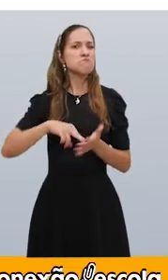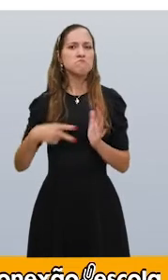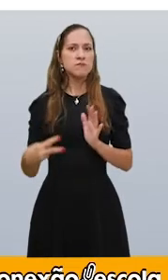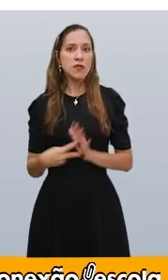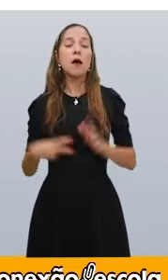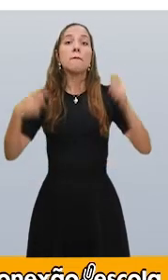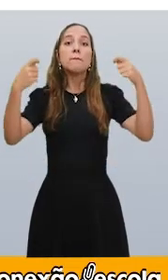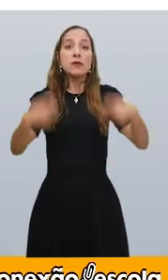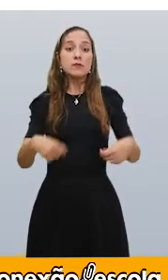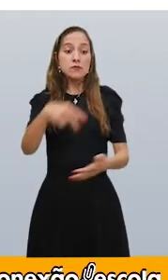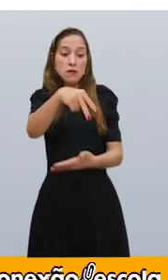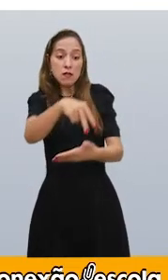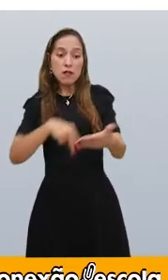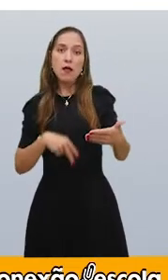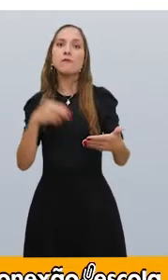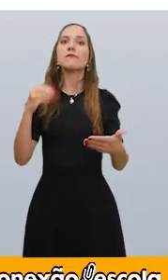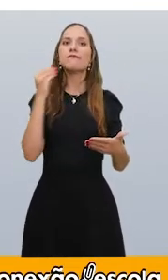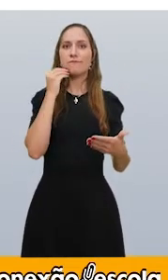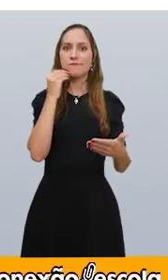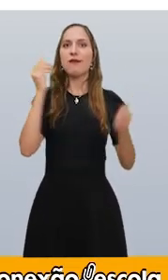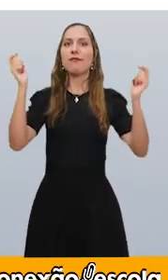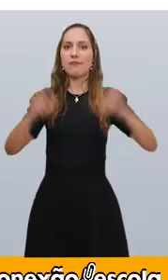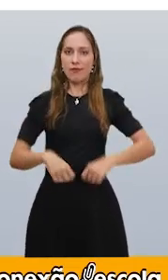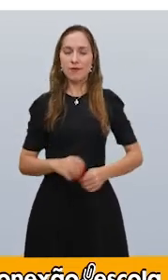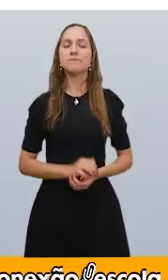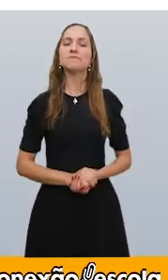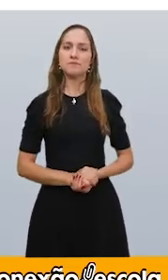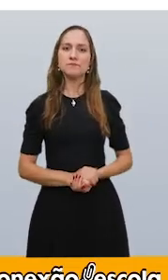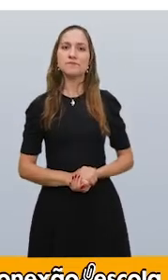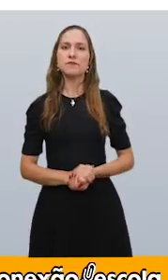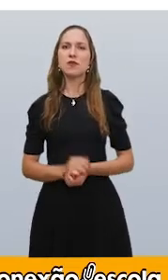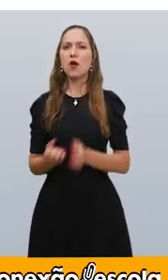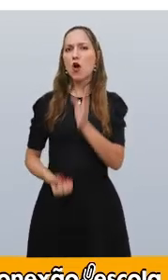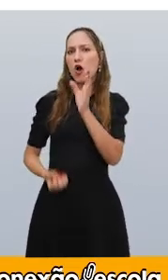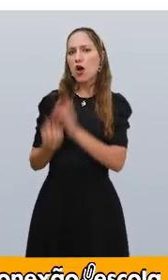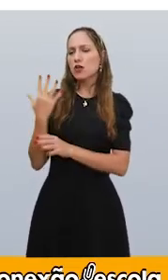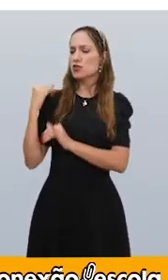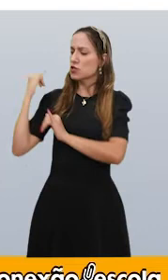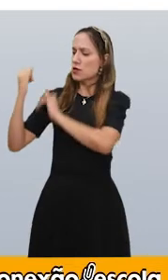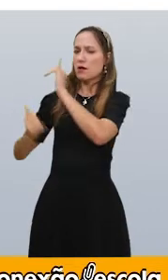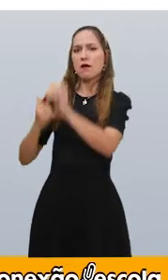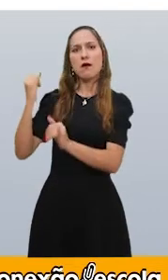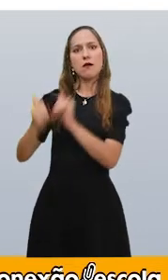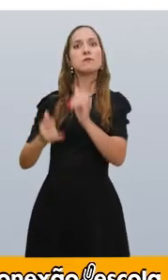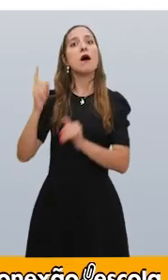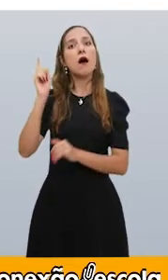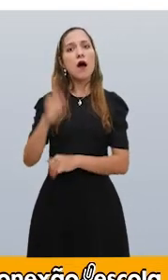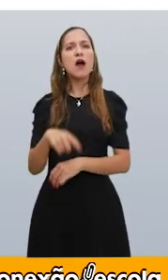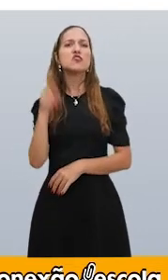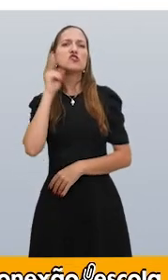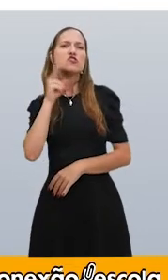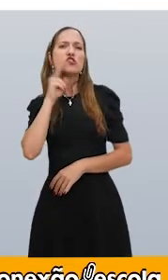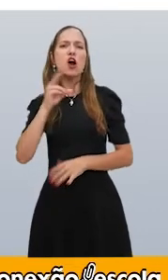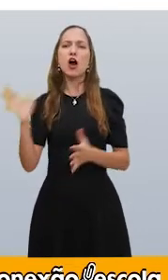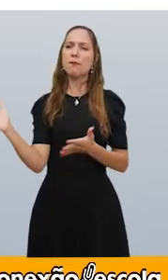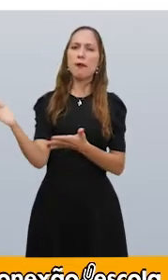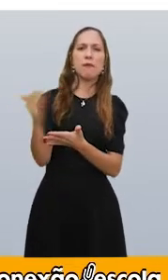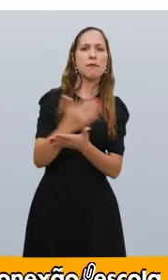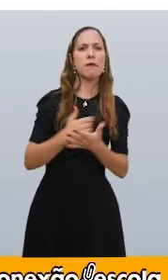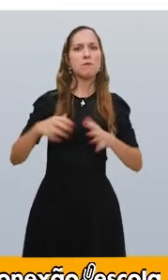ser lido. Em sua origem, as lendas formavam o conjunto de histórias